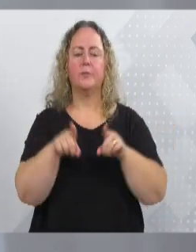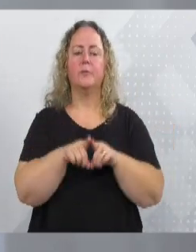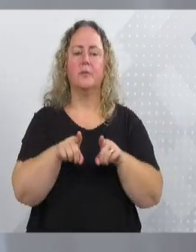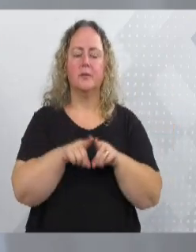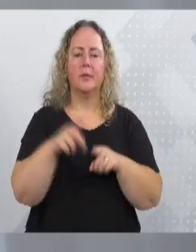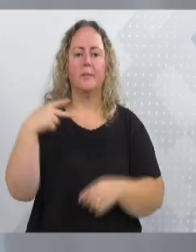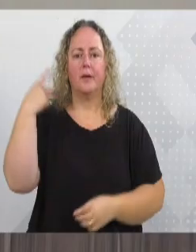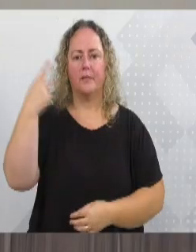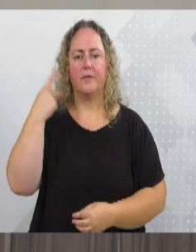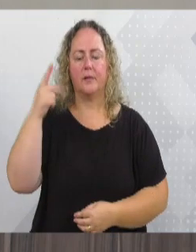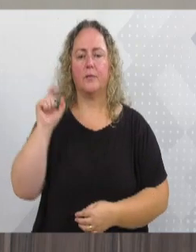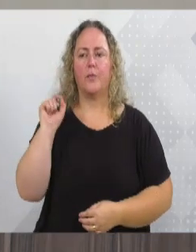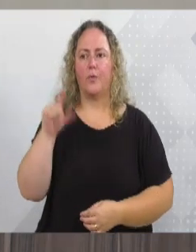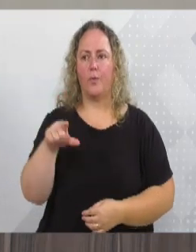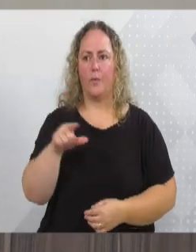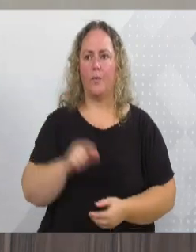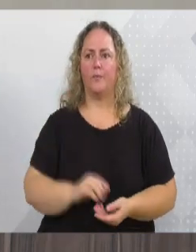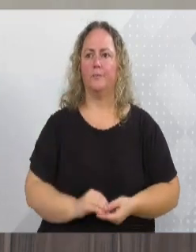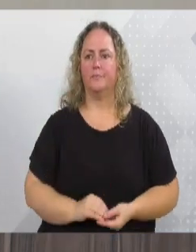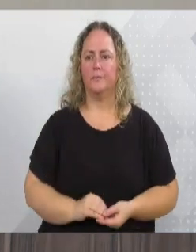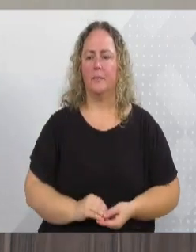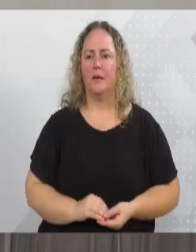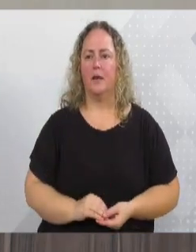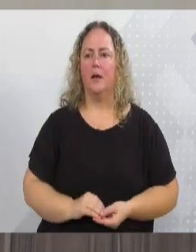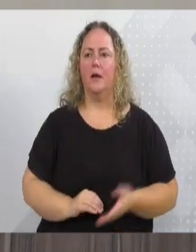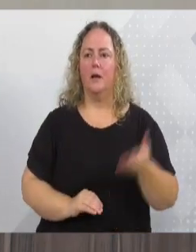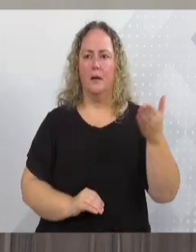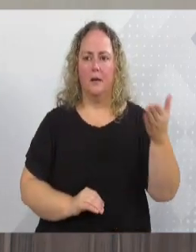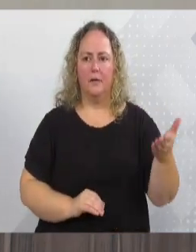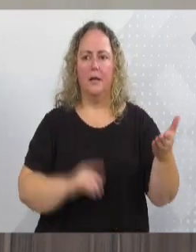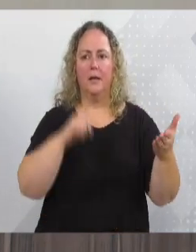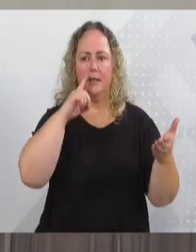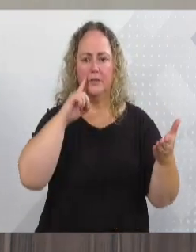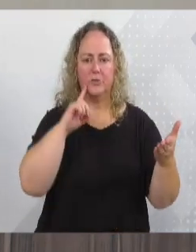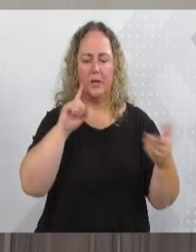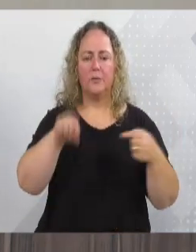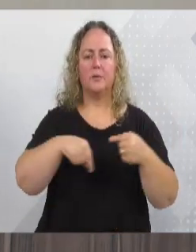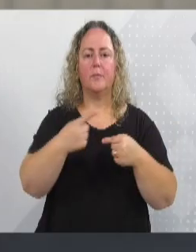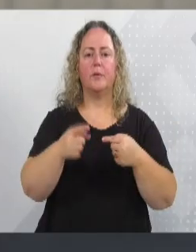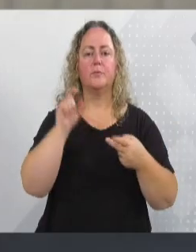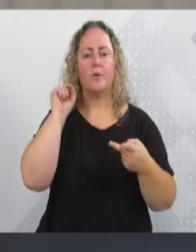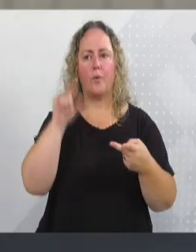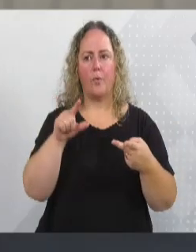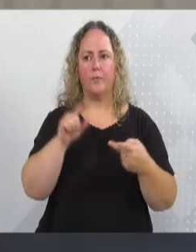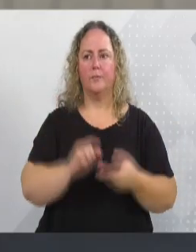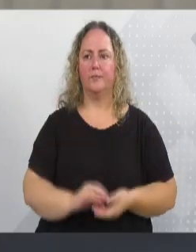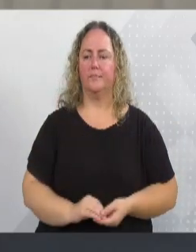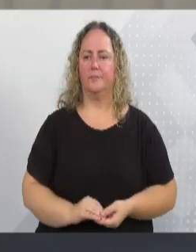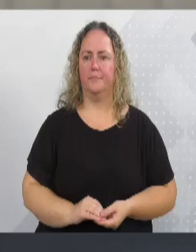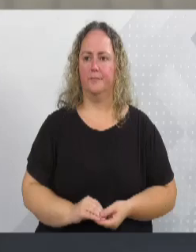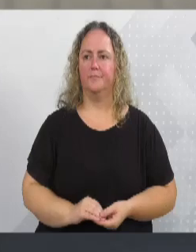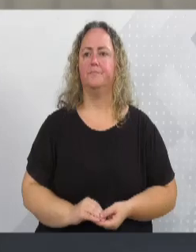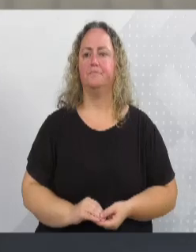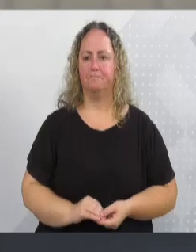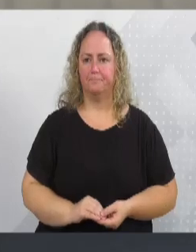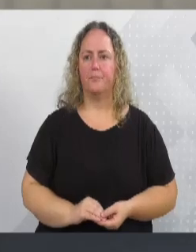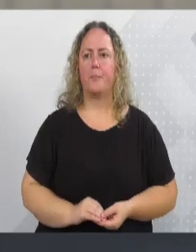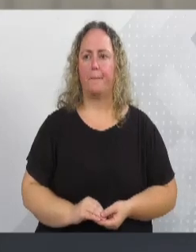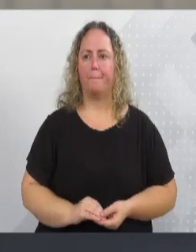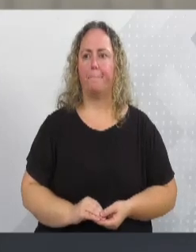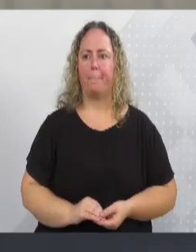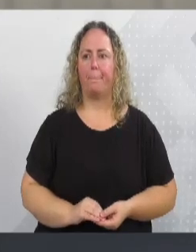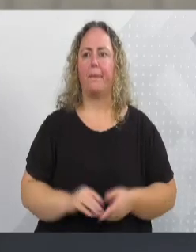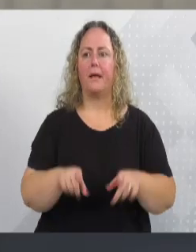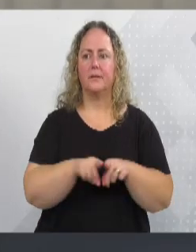ao vereador Maurício Gol. Com autorização do orador, vereador Diego Nazato, logo em seguida, vereador Maurício Gol. Obrigado, vereador professor Gilson. Eu gostaria